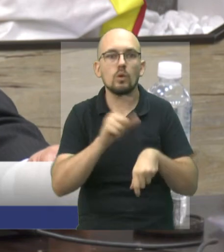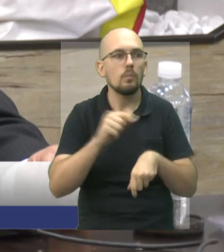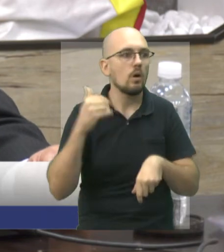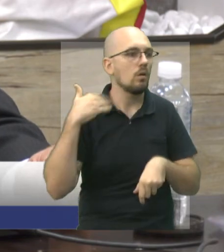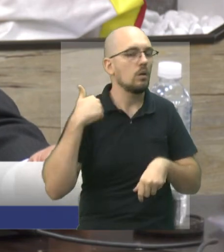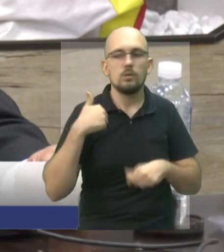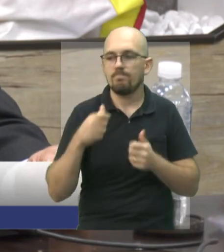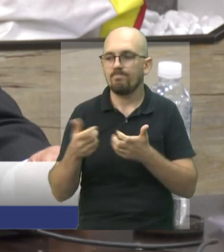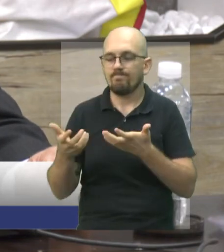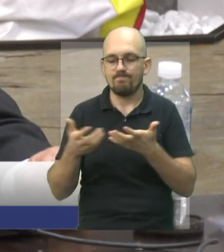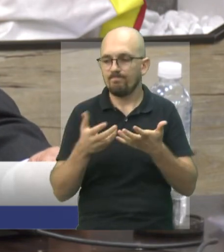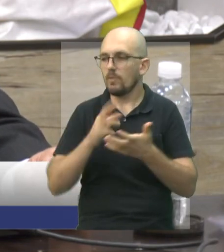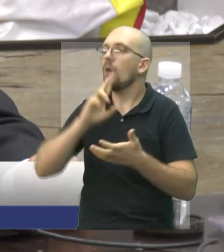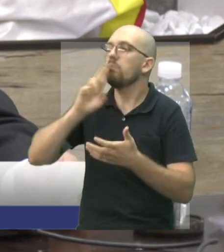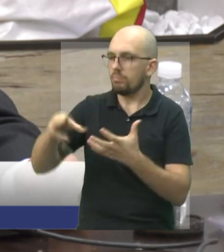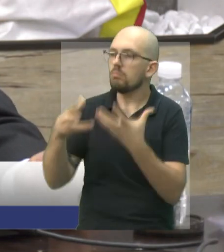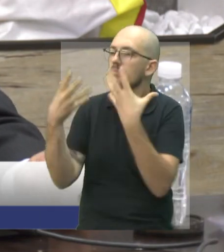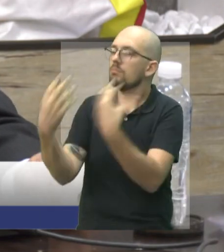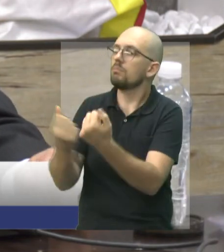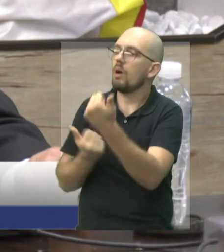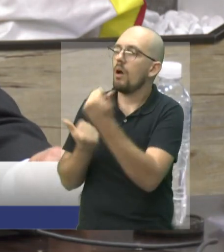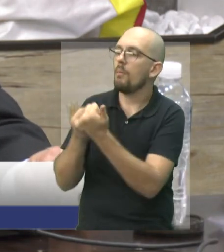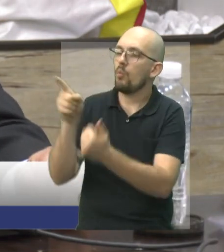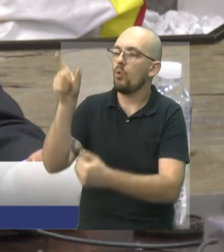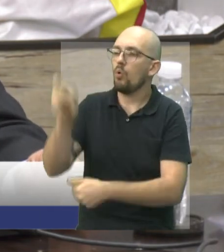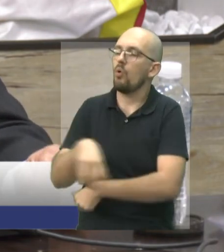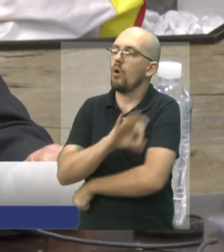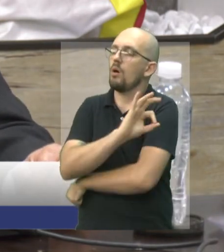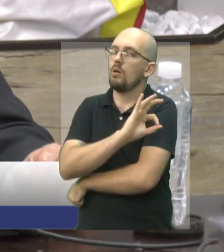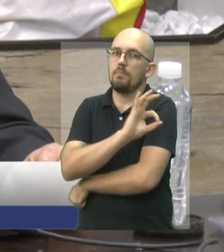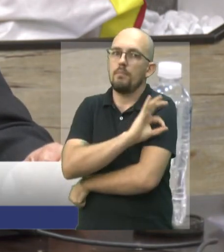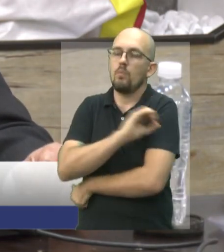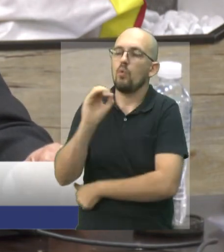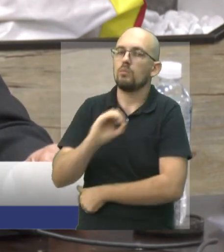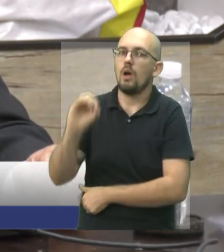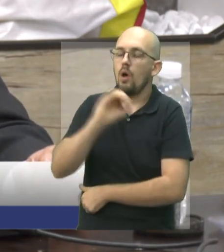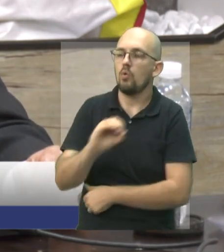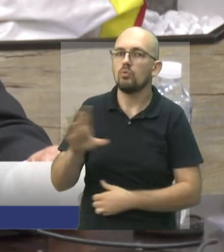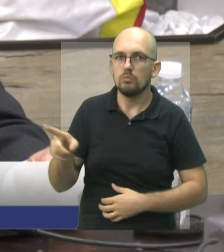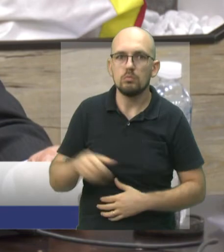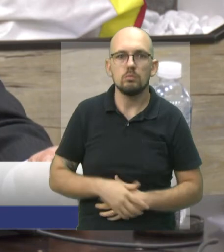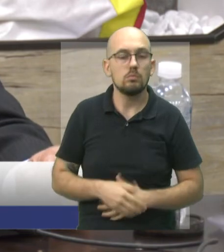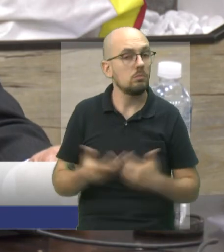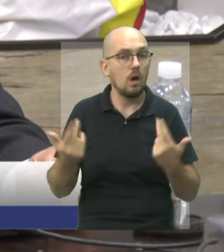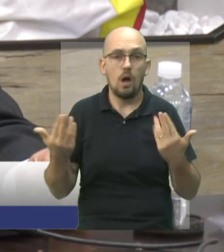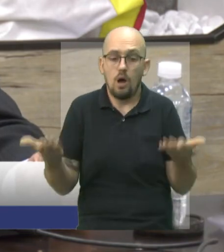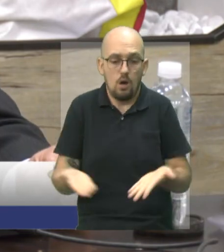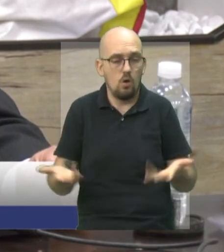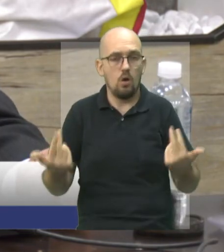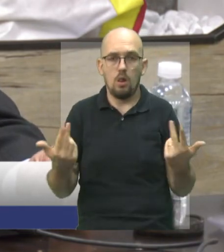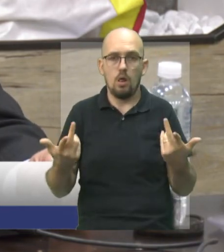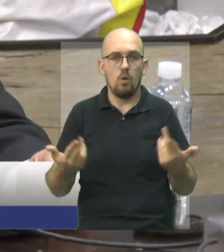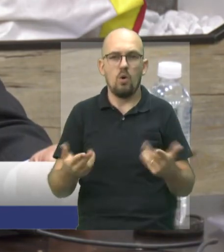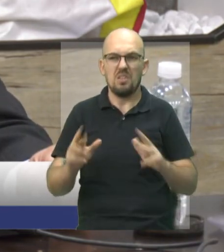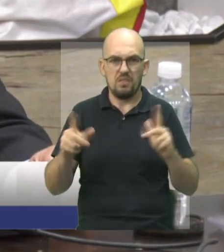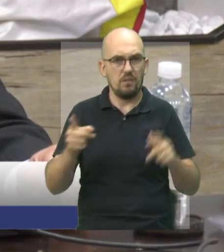respondi que Oswaldo poderia contar comigo. E agora, não foi diferente. Como